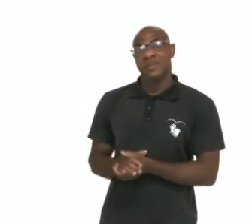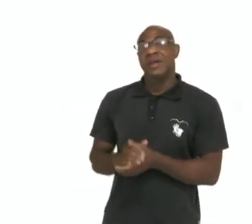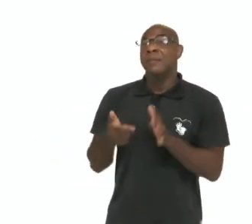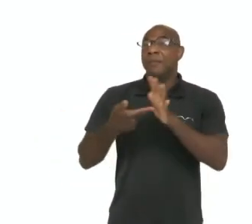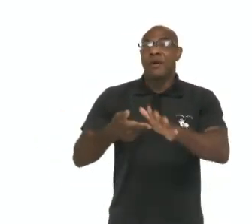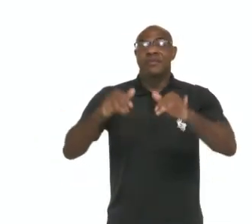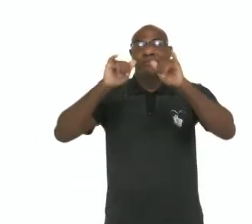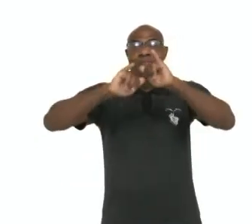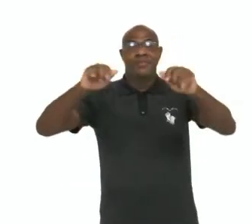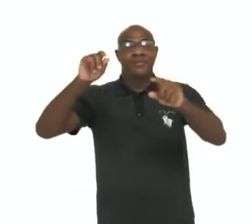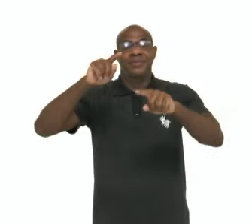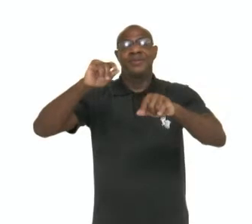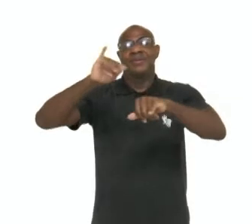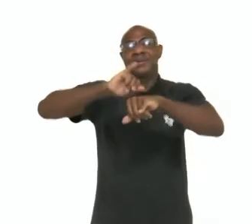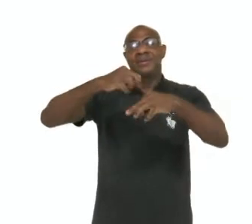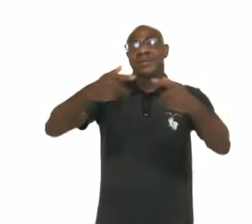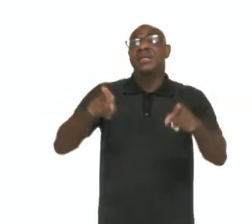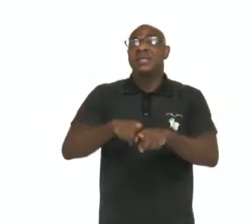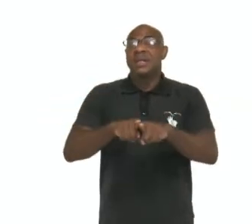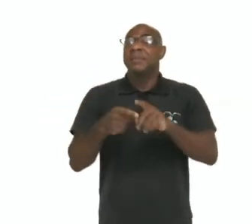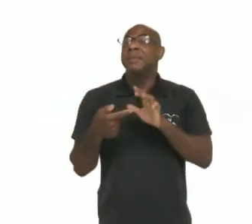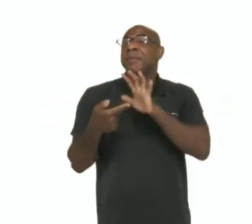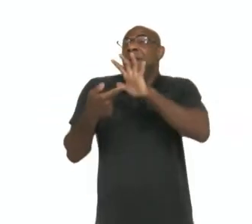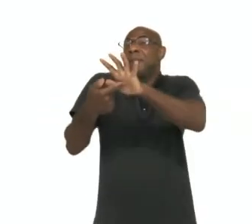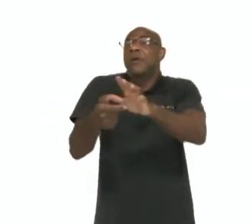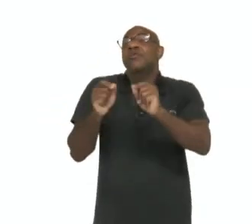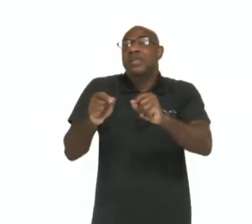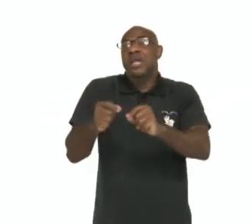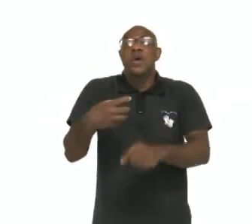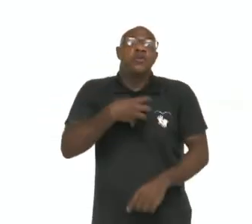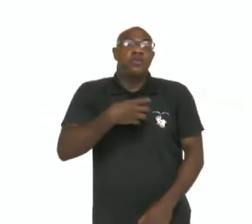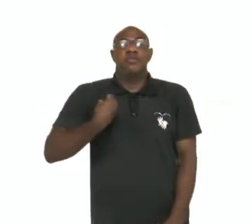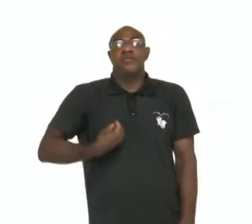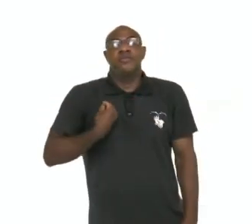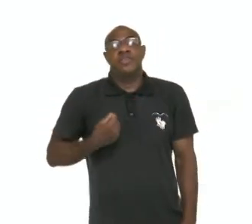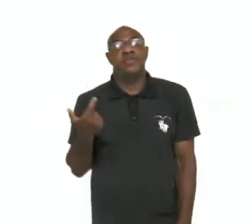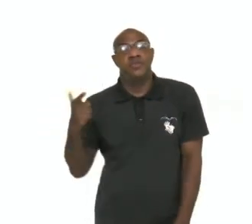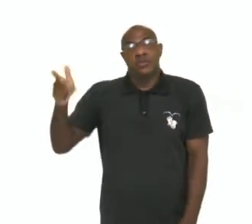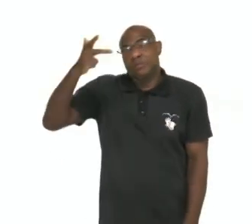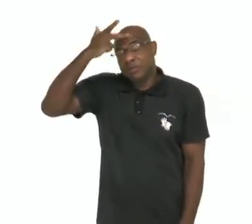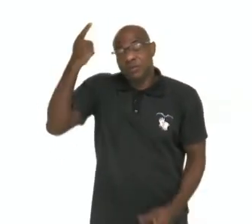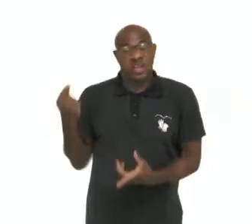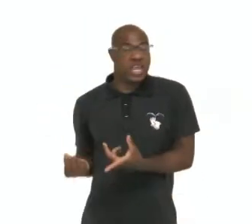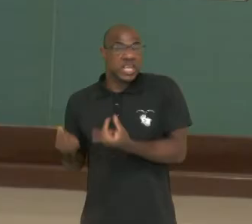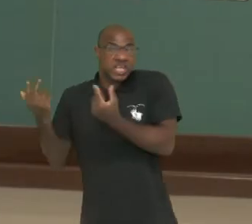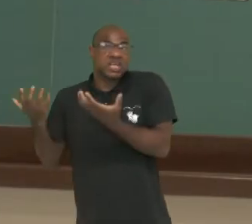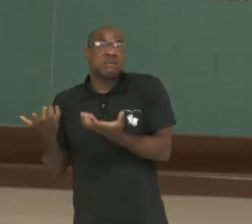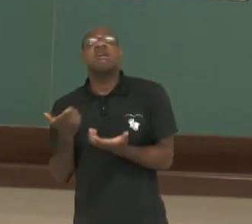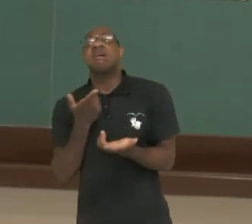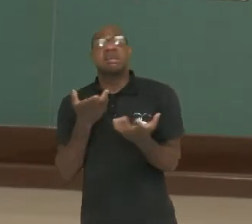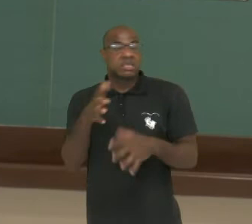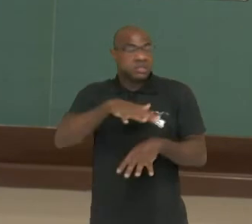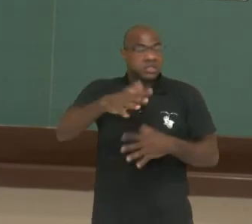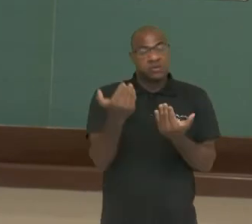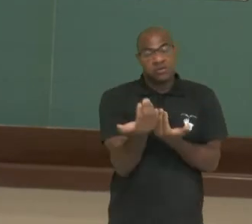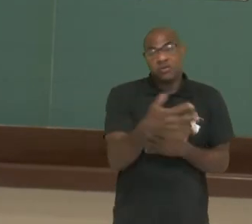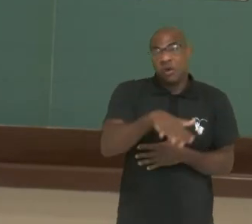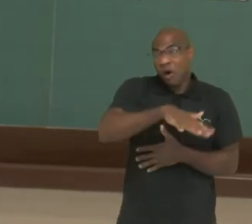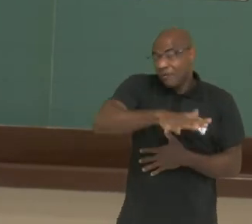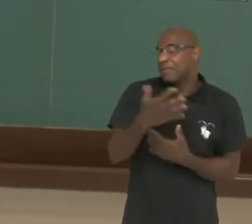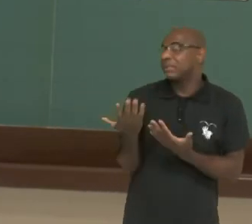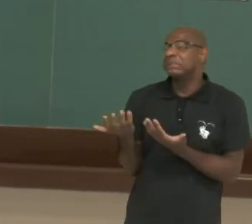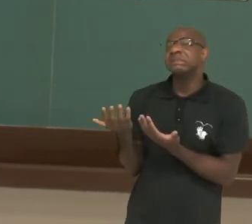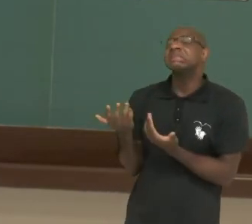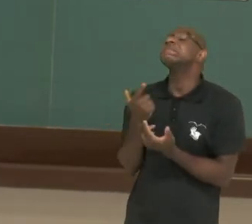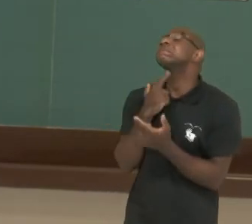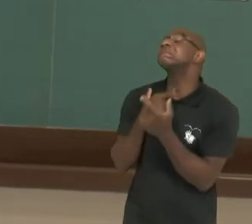apresentam modos de vida considerados desejáveis pela possibilidade de consumo de certos produtos, né? Então a gente tem aqui, né,